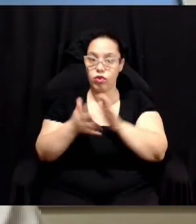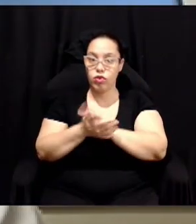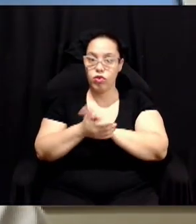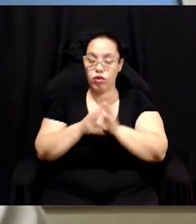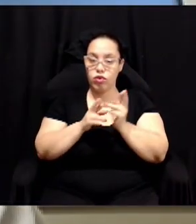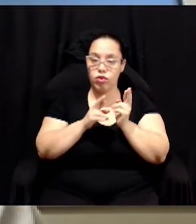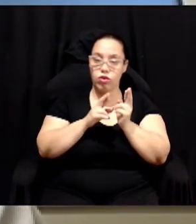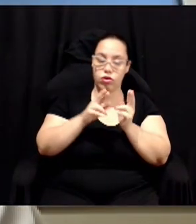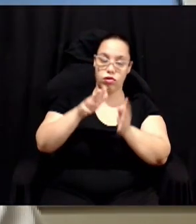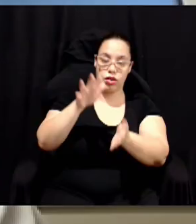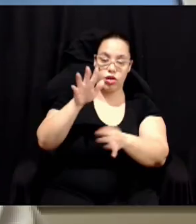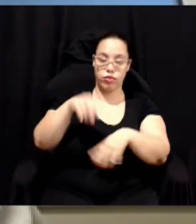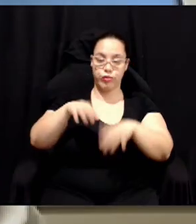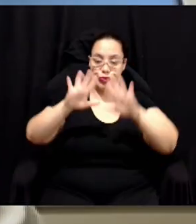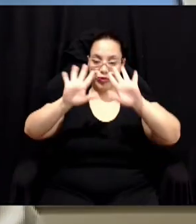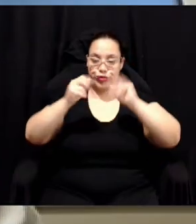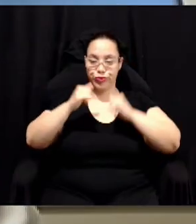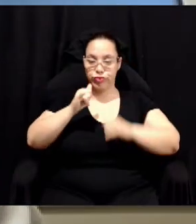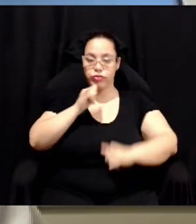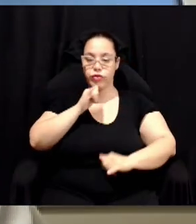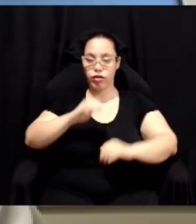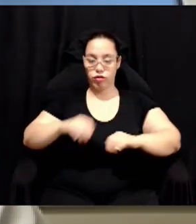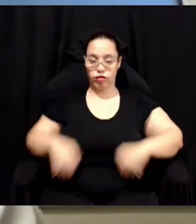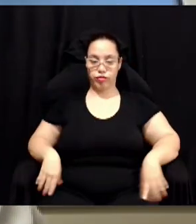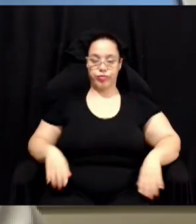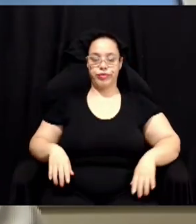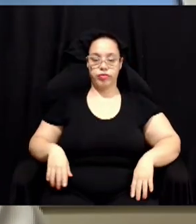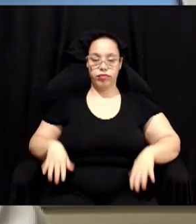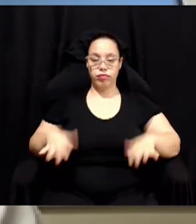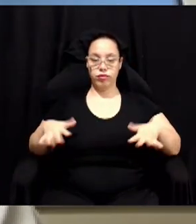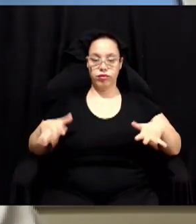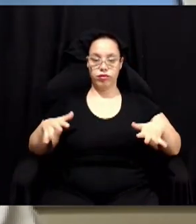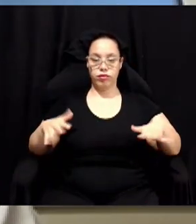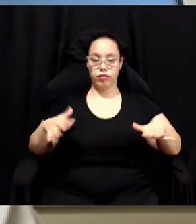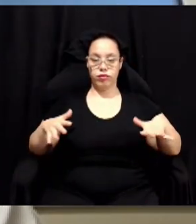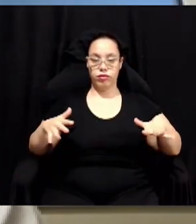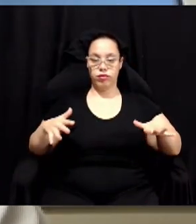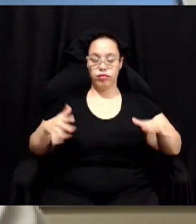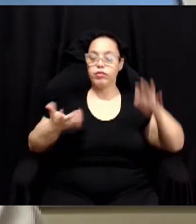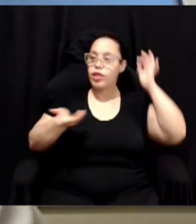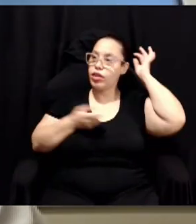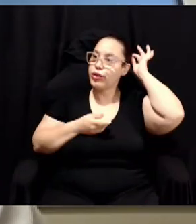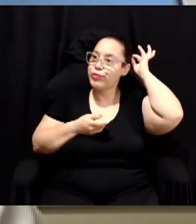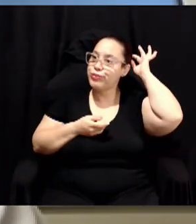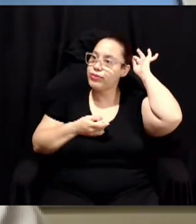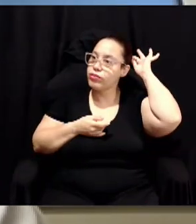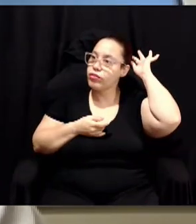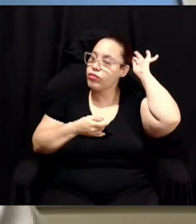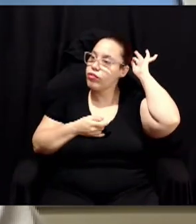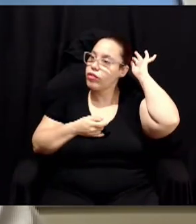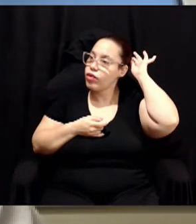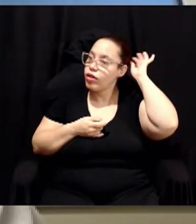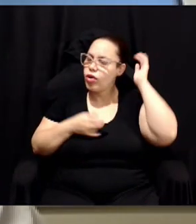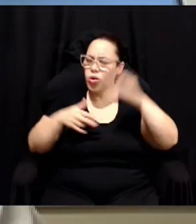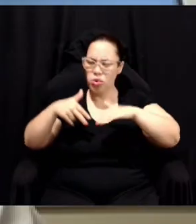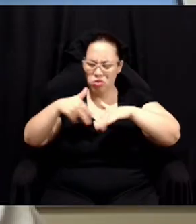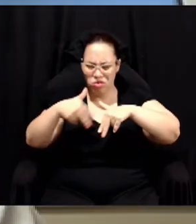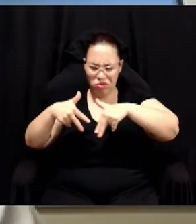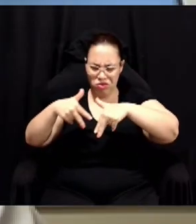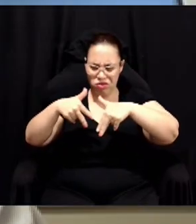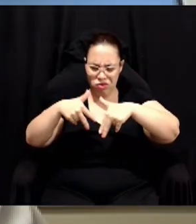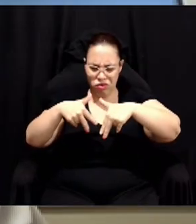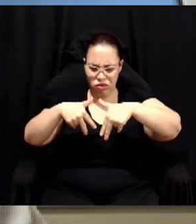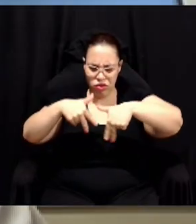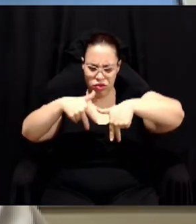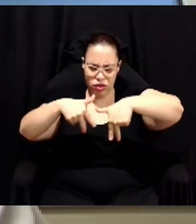membro. Uma rigidez assimétrica do corpo, um caminhar sem balançar o